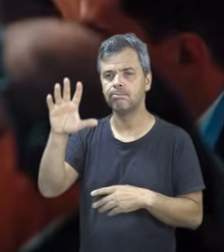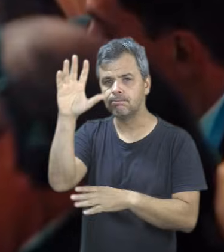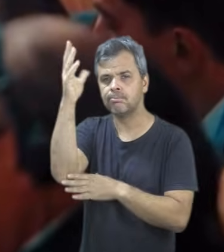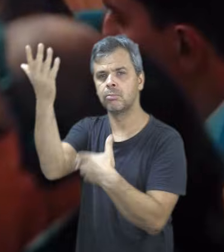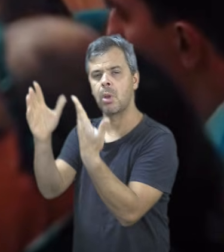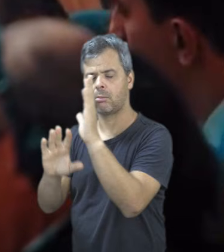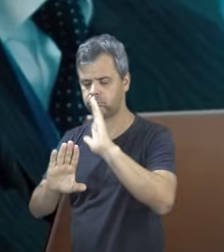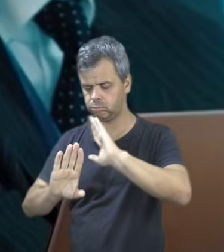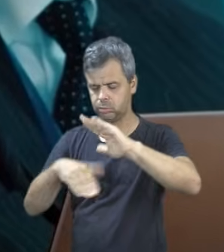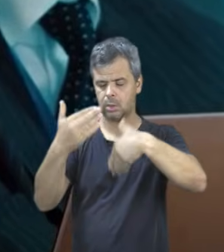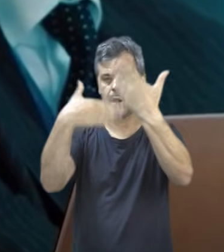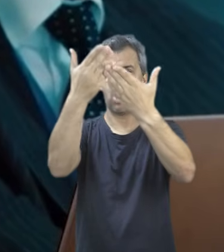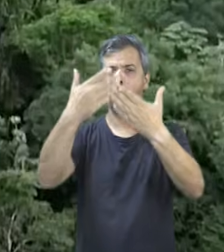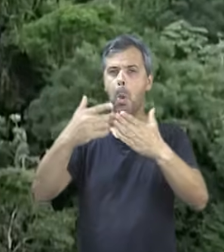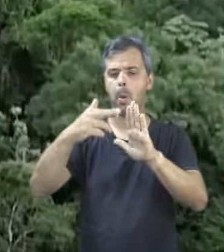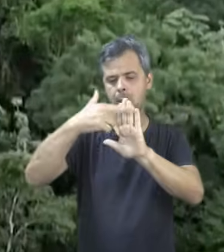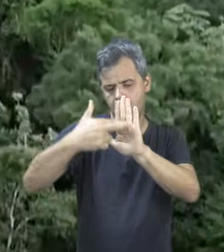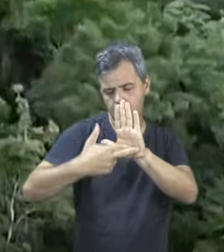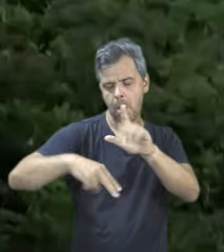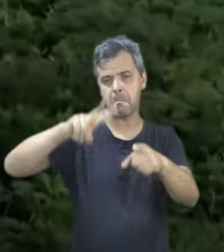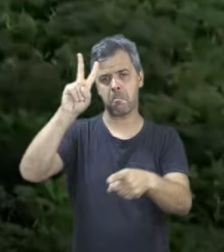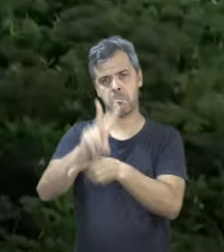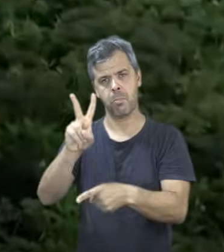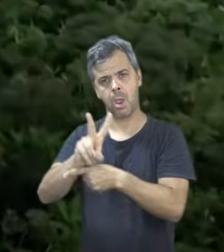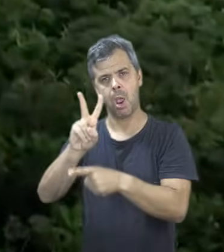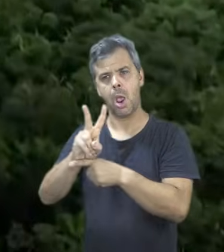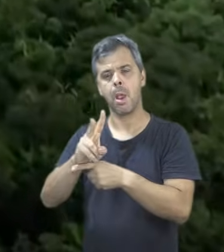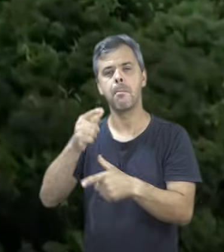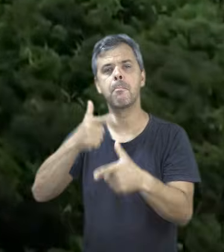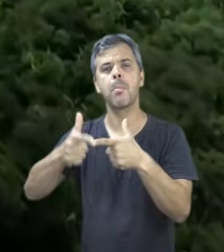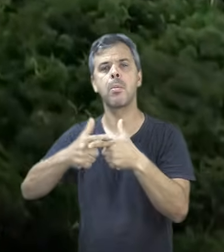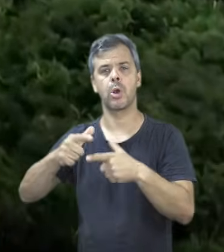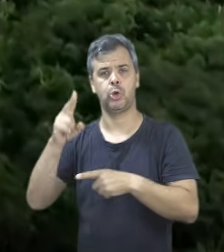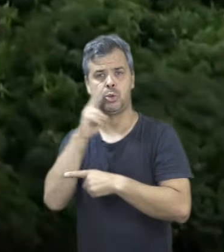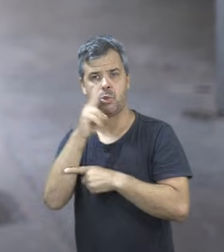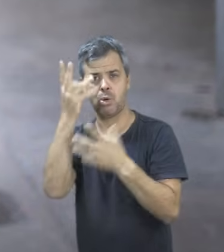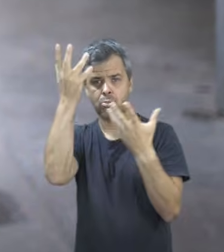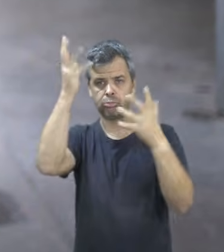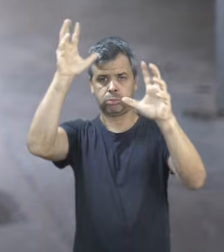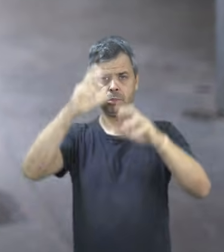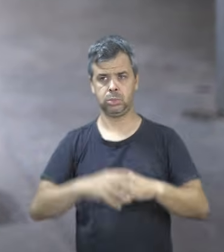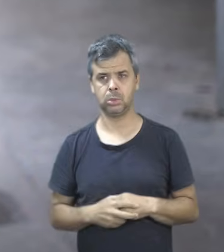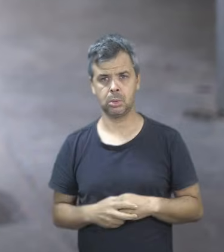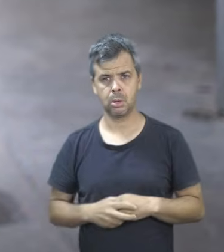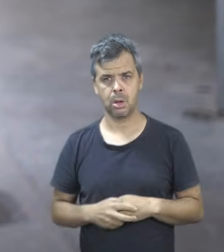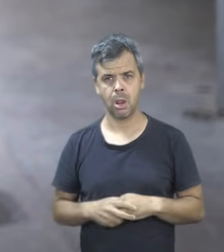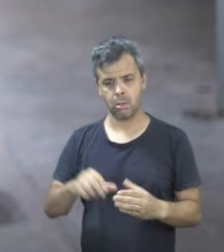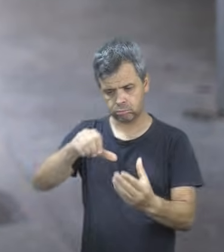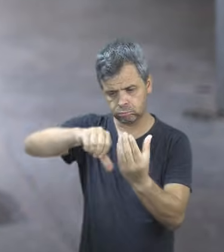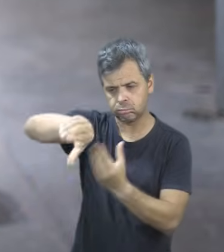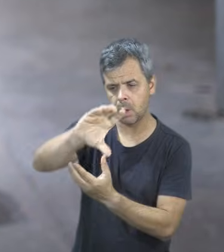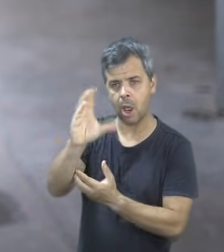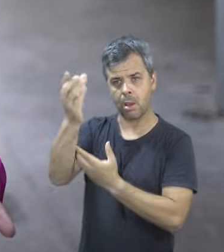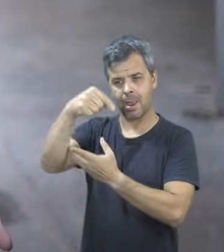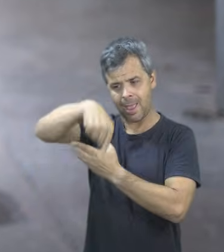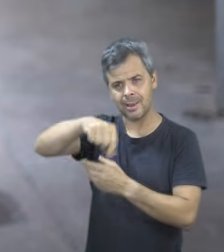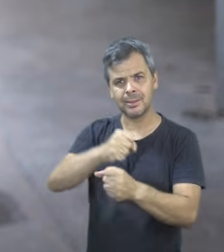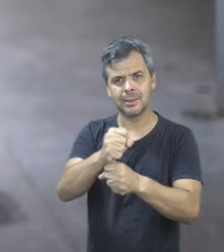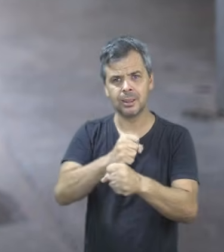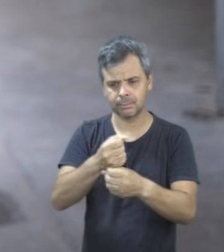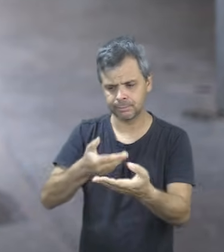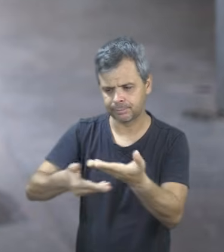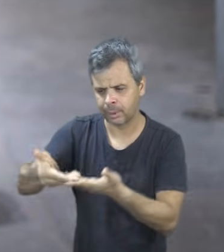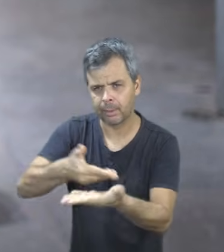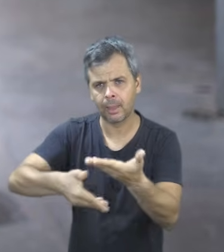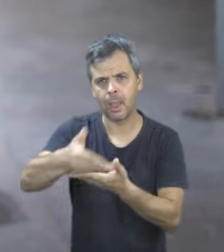o desenvolvimento de protocolos de proteção em situações de emergência climática. Na COP30 deste ano, negociadores